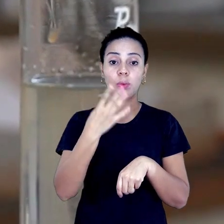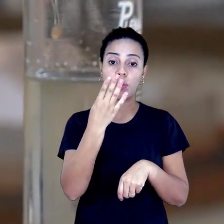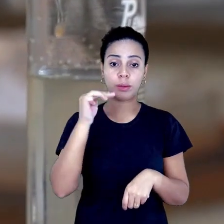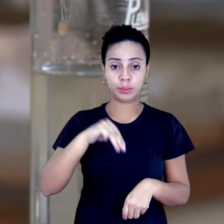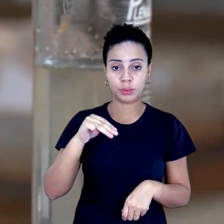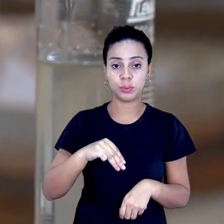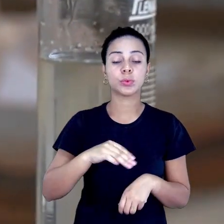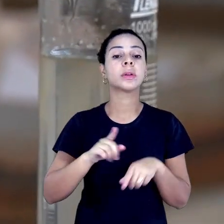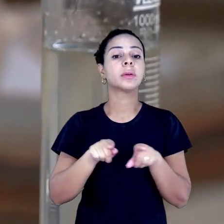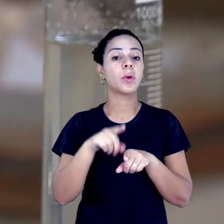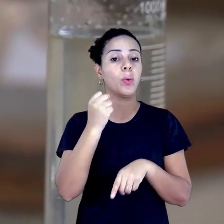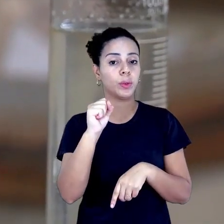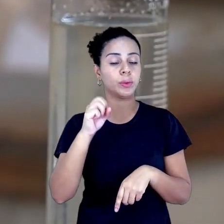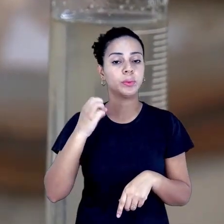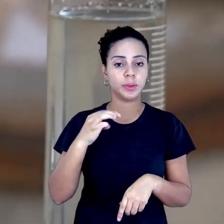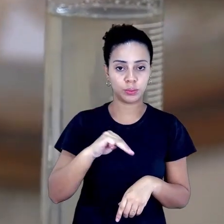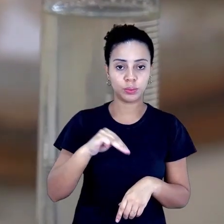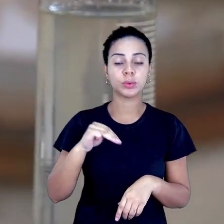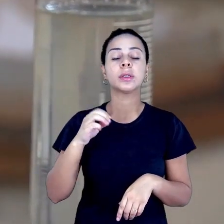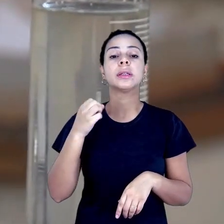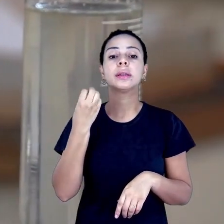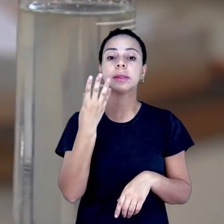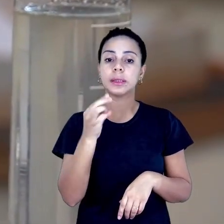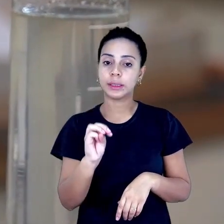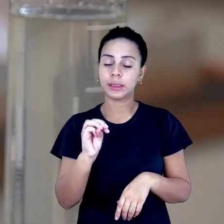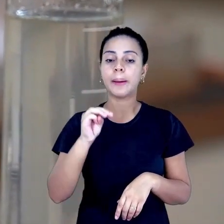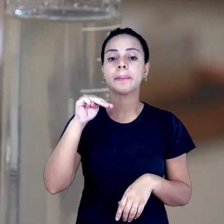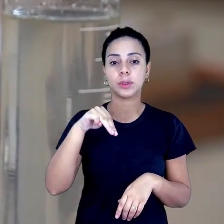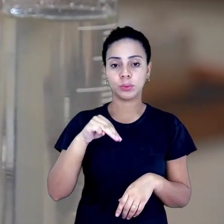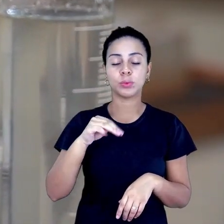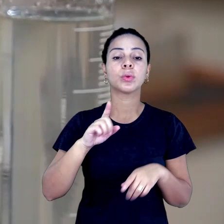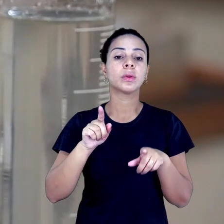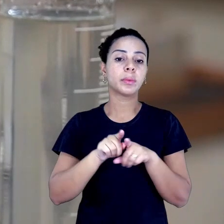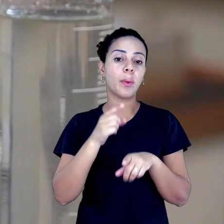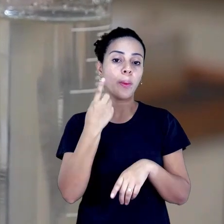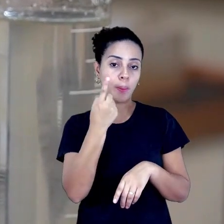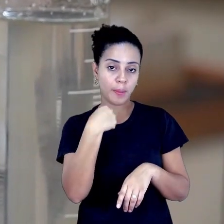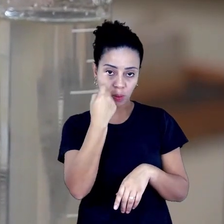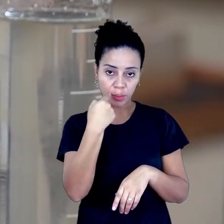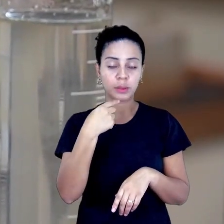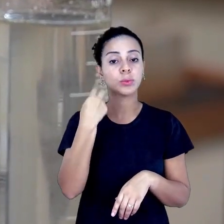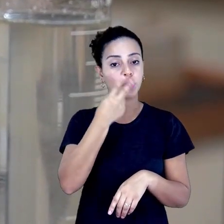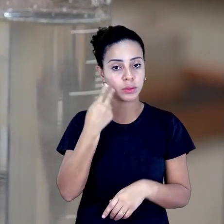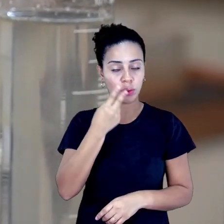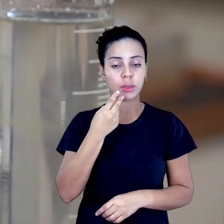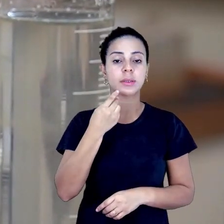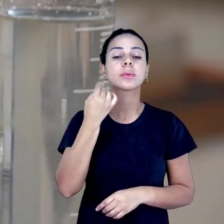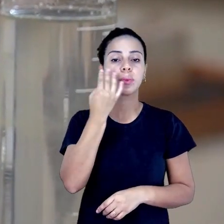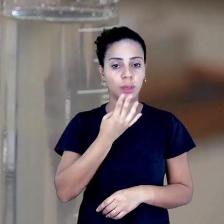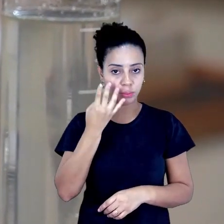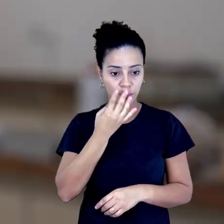minutos, 8 minutos, 15 minutos, 30 minutos, 1 hora, 2 horas,